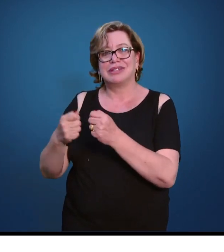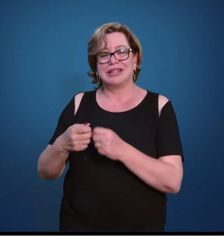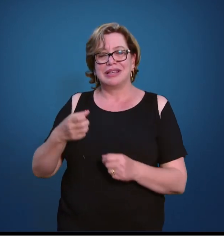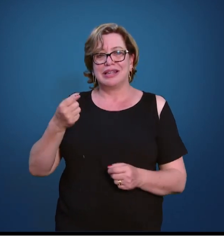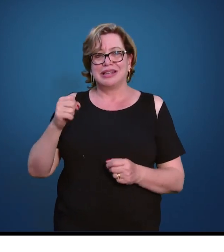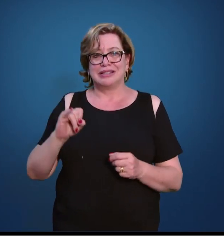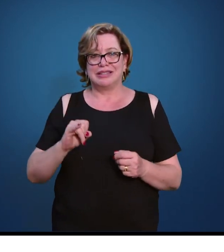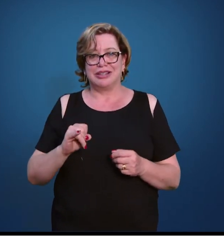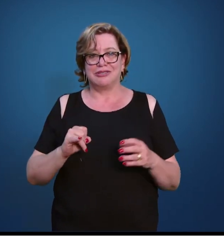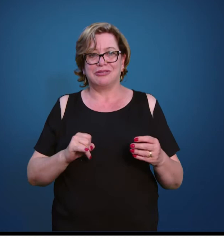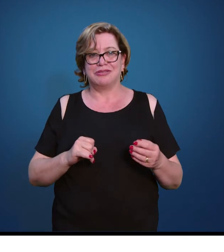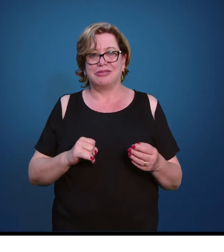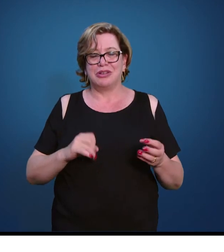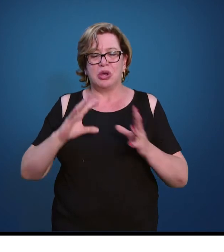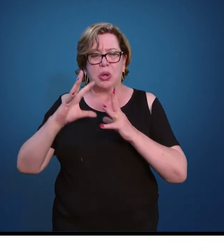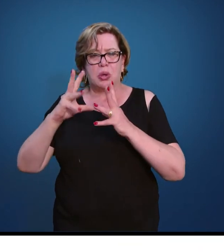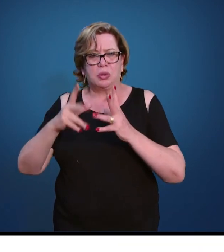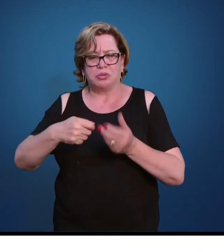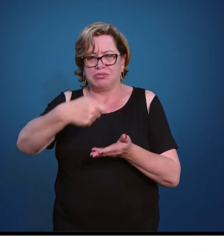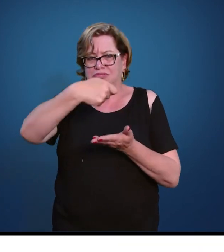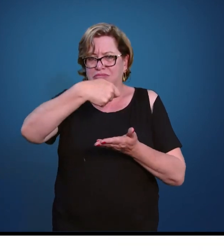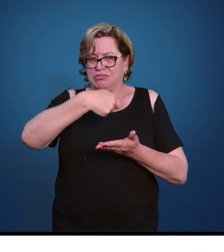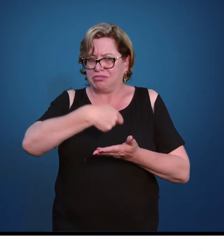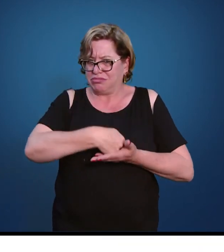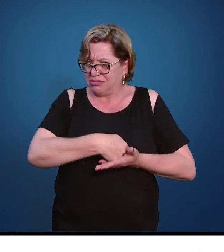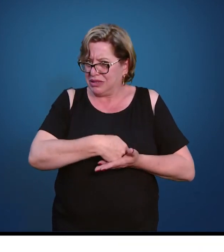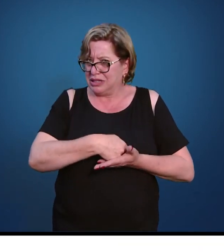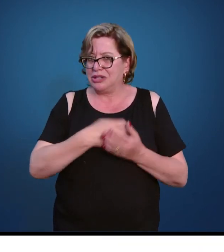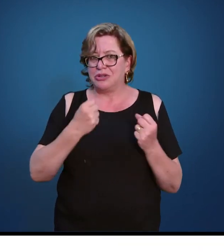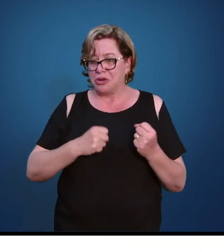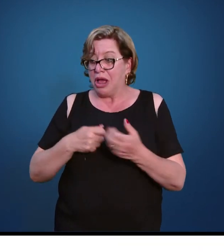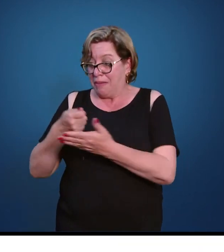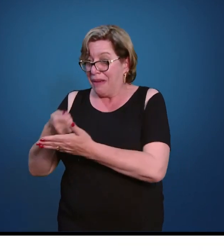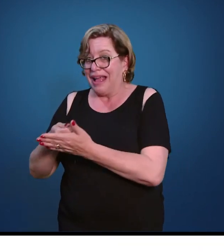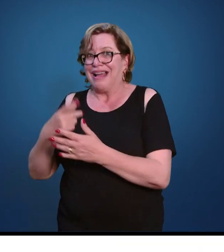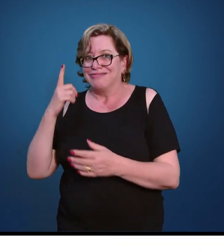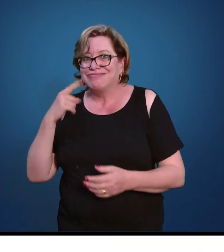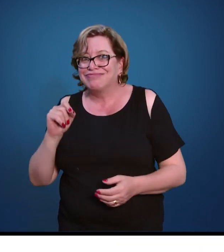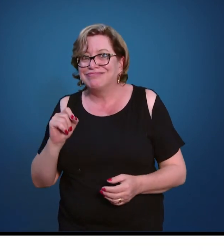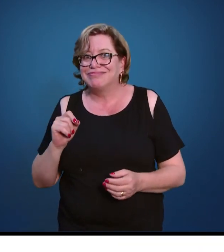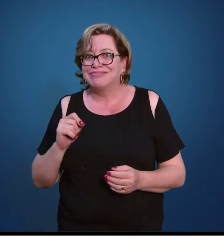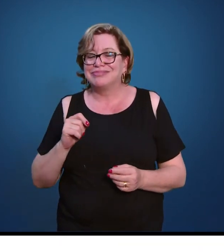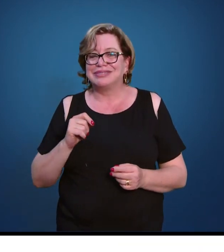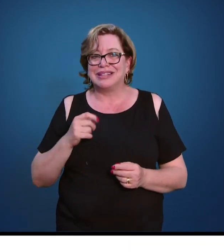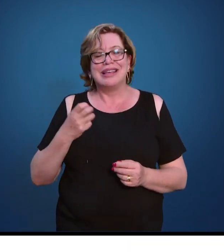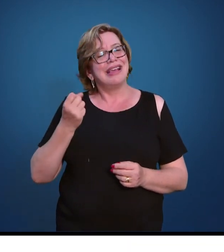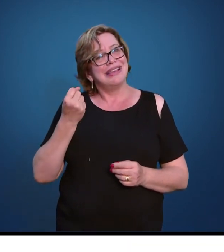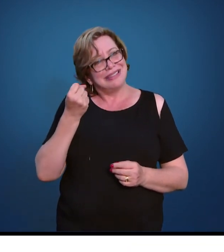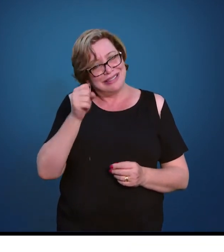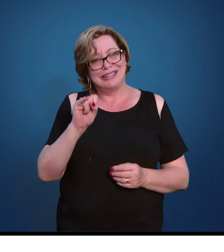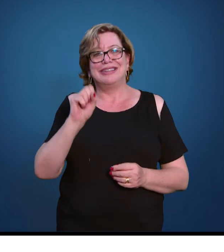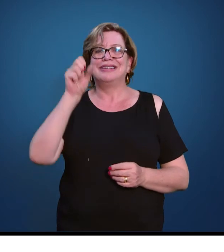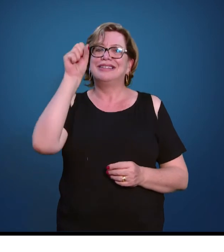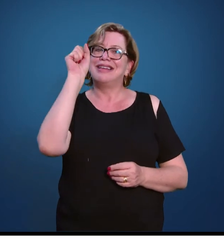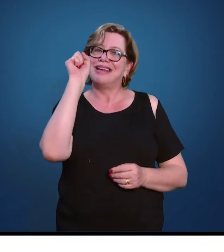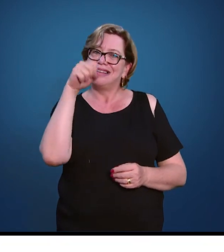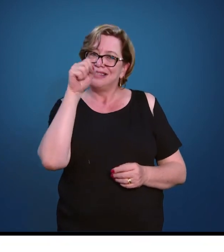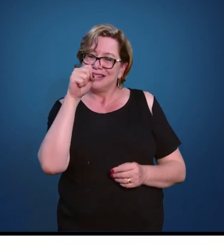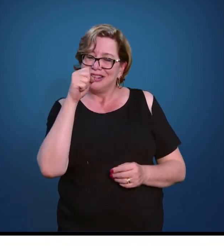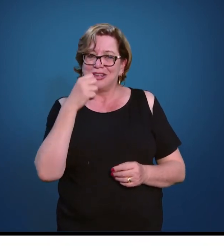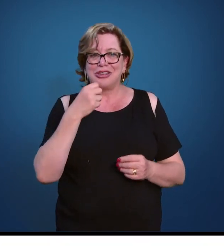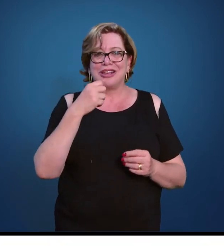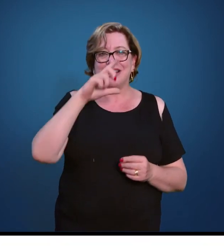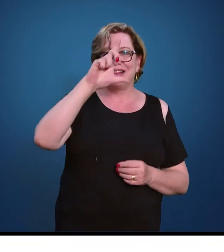eu receber tudo que eu tenho para receber, eu consigo pagar tudo que eu devo? Se sim, eu tenho um índice de